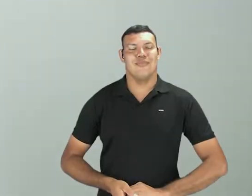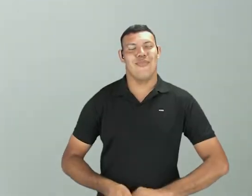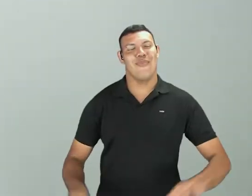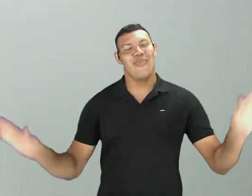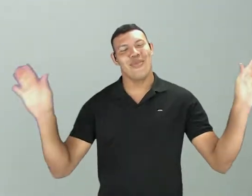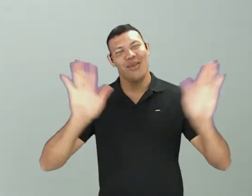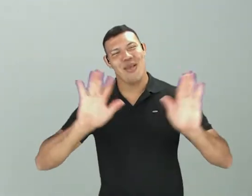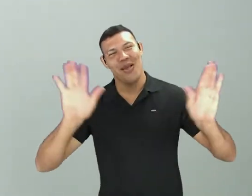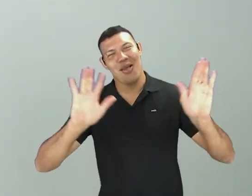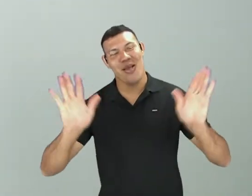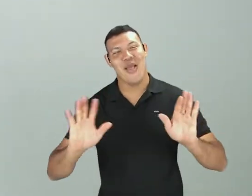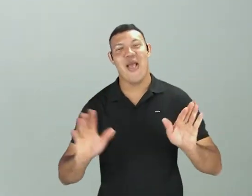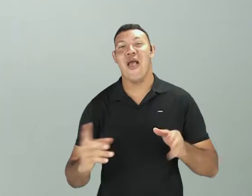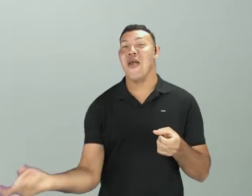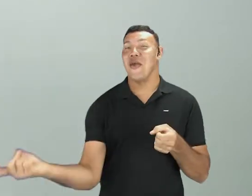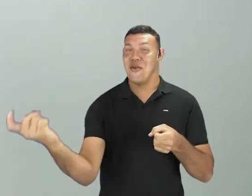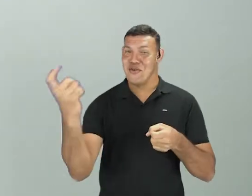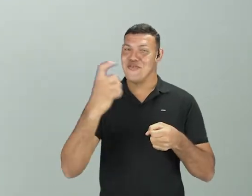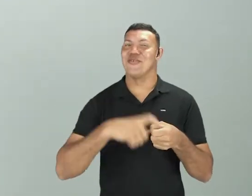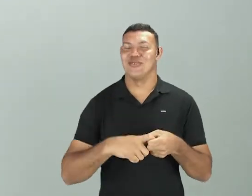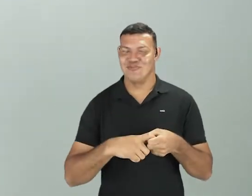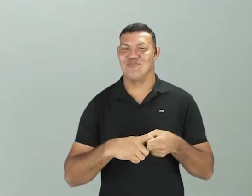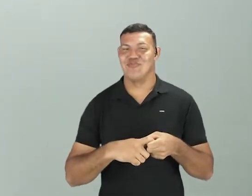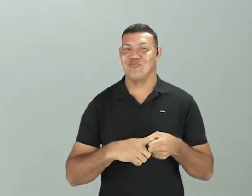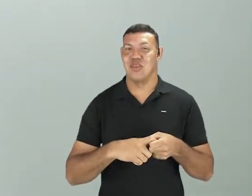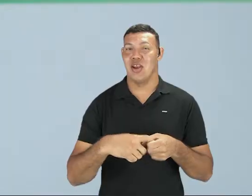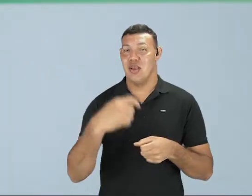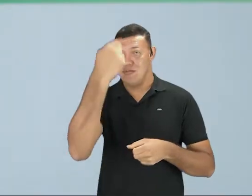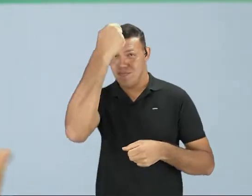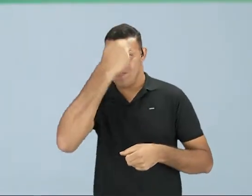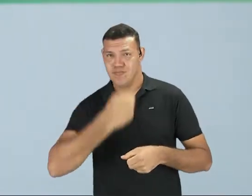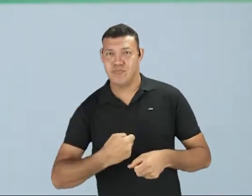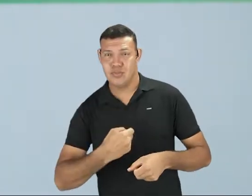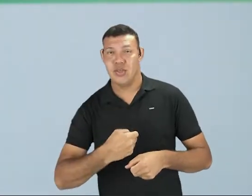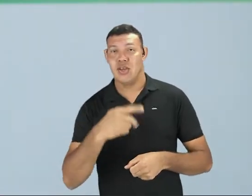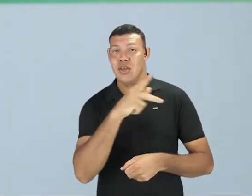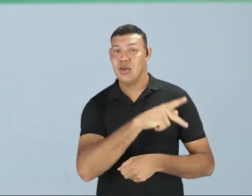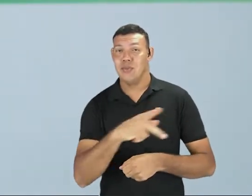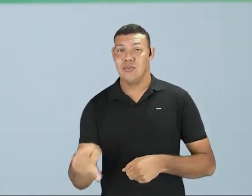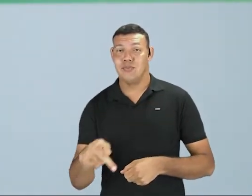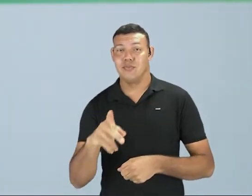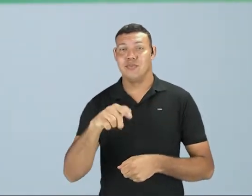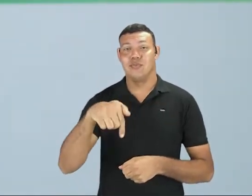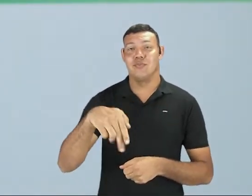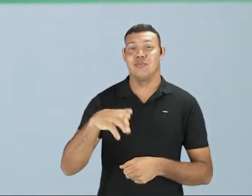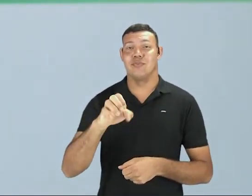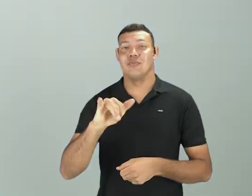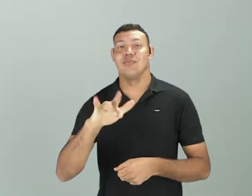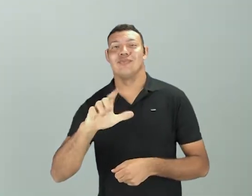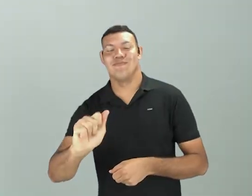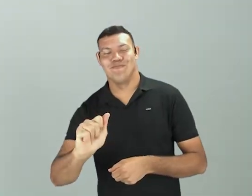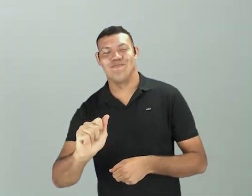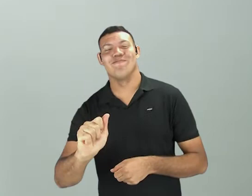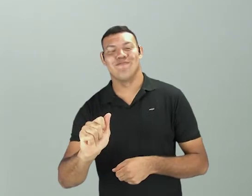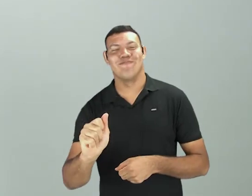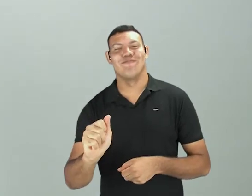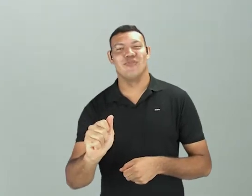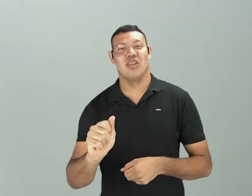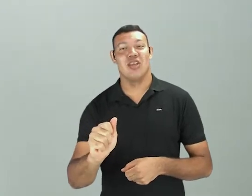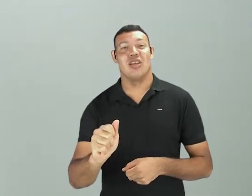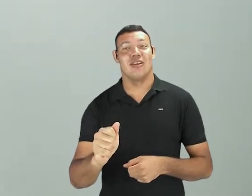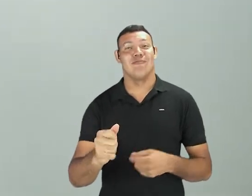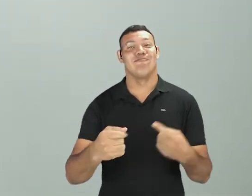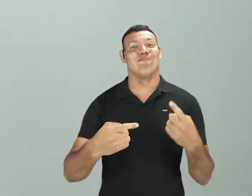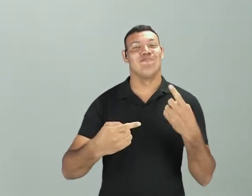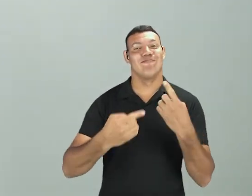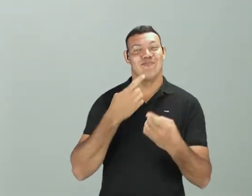Olá, gente! Voltei, né? Sou professora Keila Batista, vocês já conhecem, e voltei para nós continuarmos discutindo